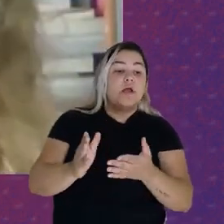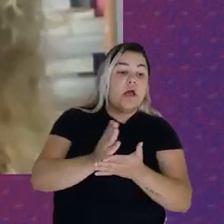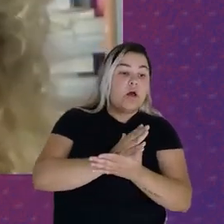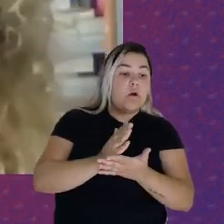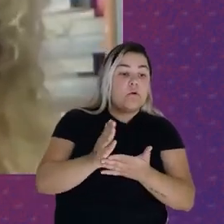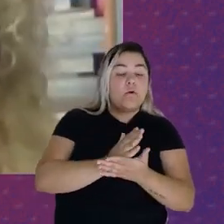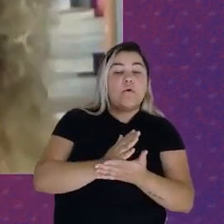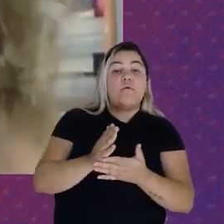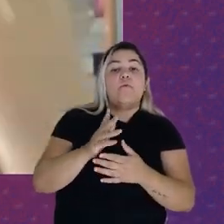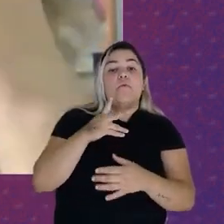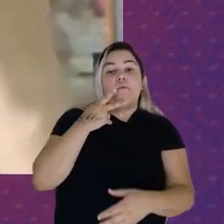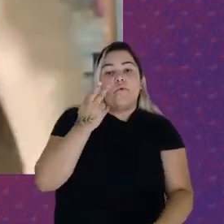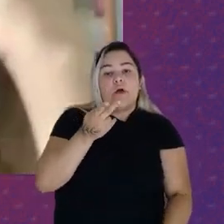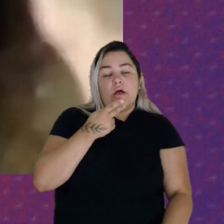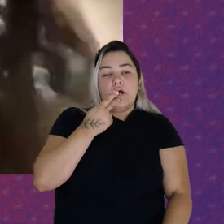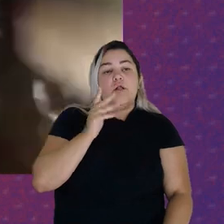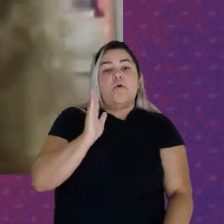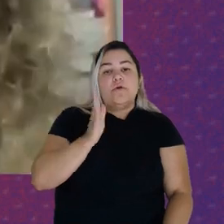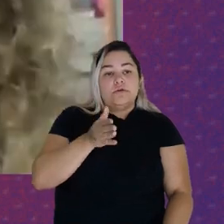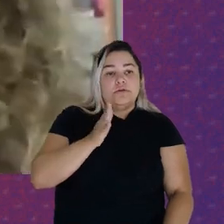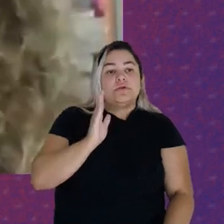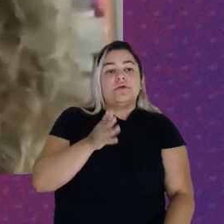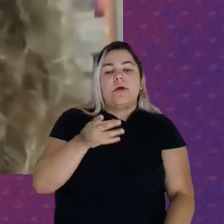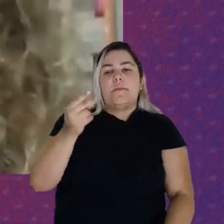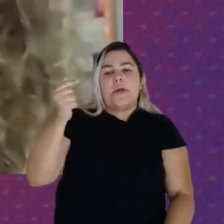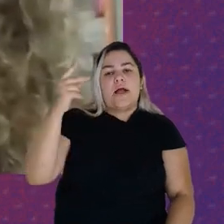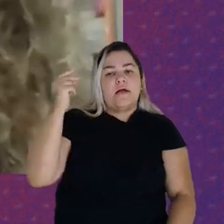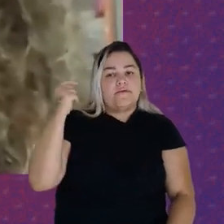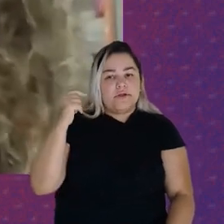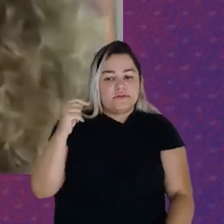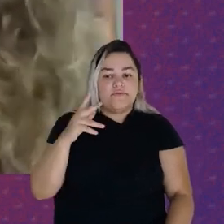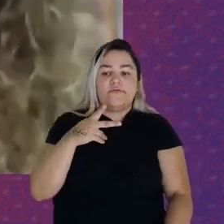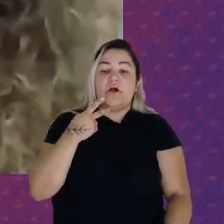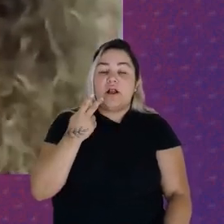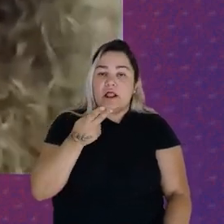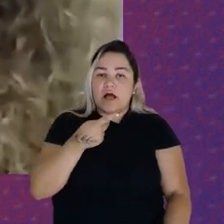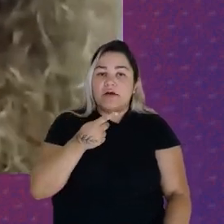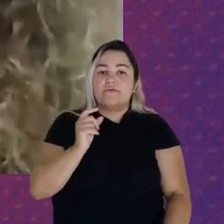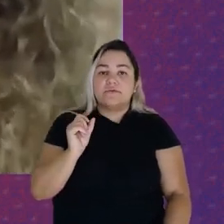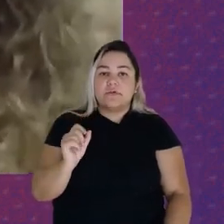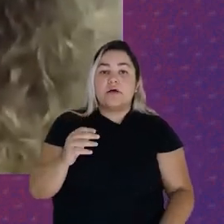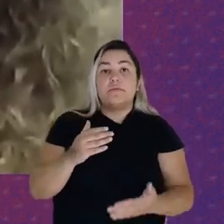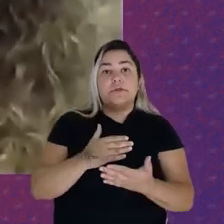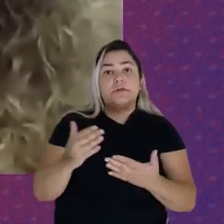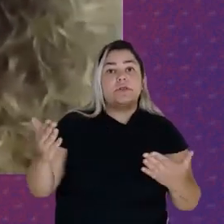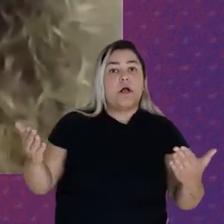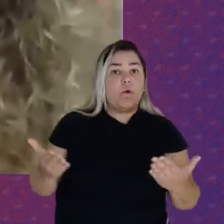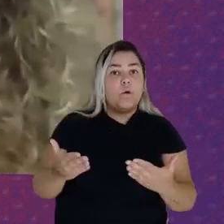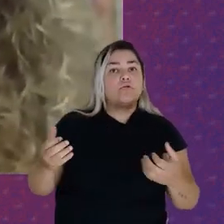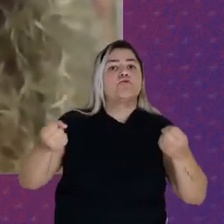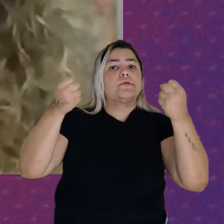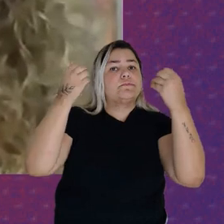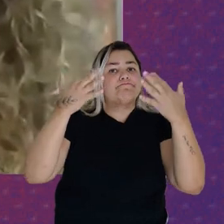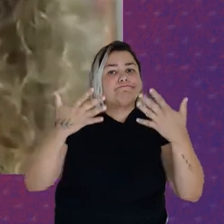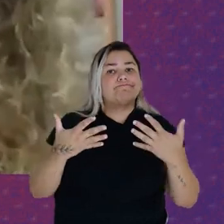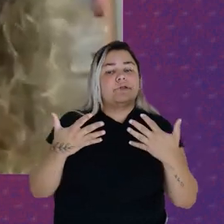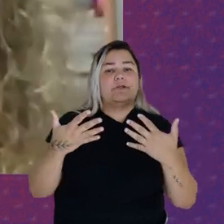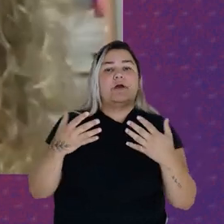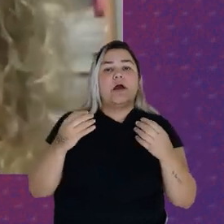hora de falar, alguns que eram já mais antigos, falavam: olha, você está começando agora, deixa eu te explicar como é que isso